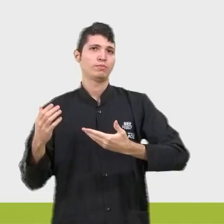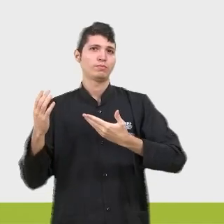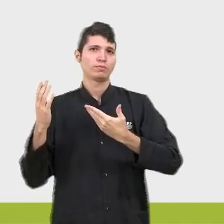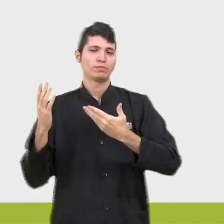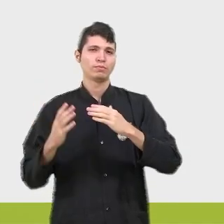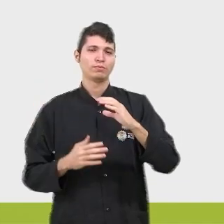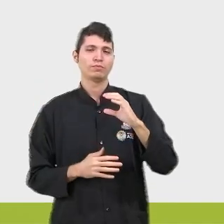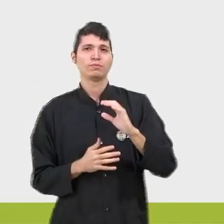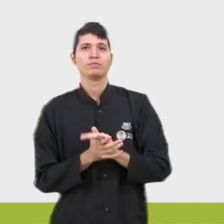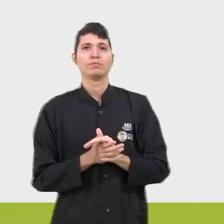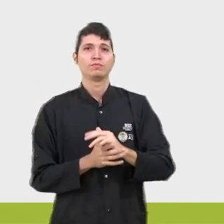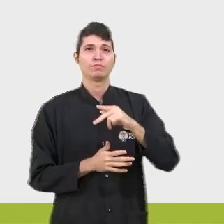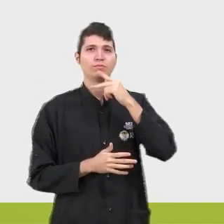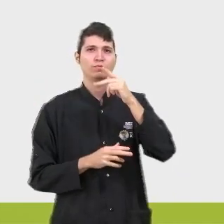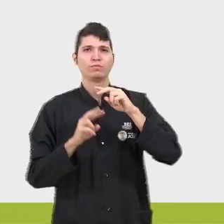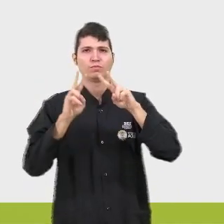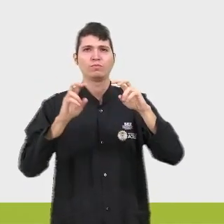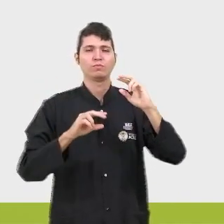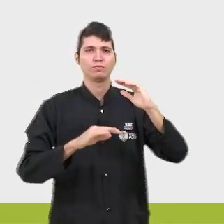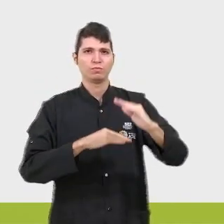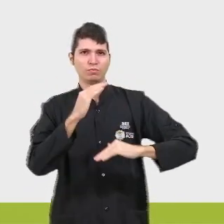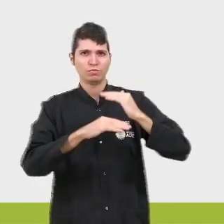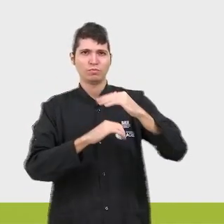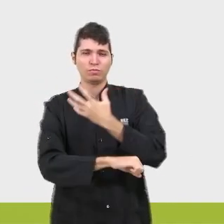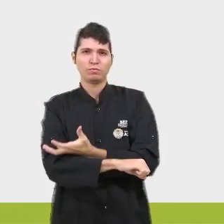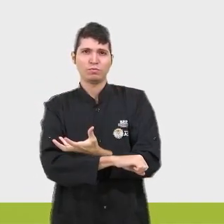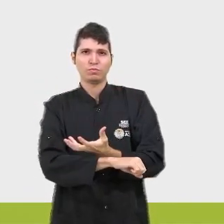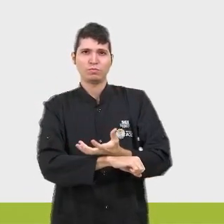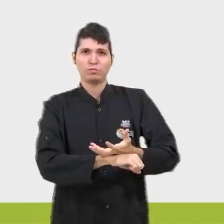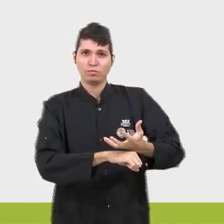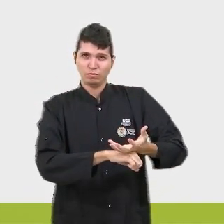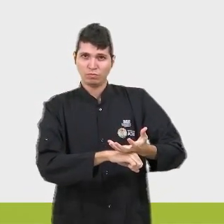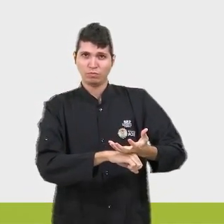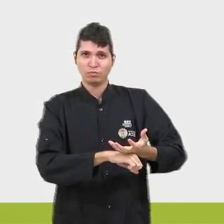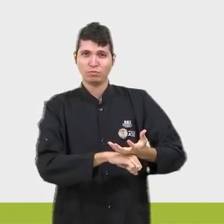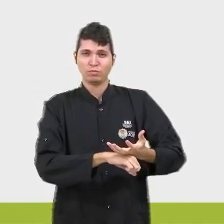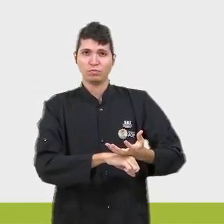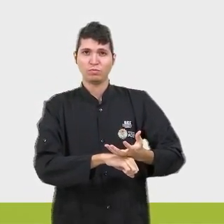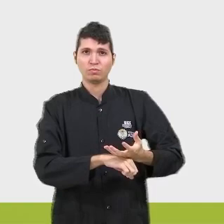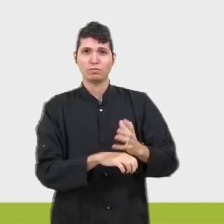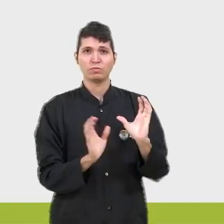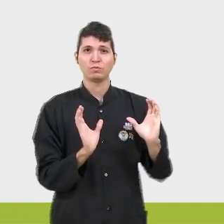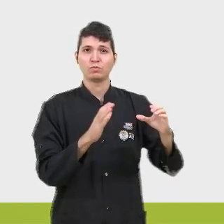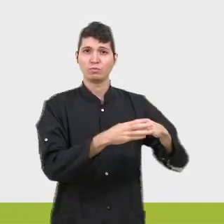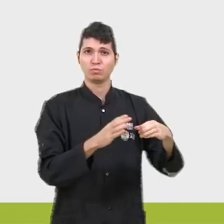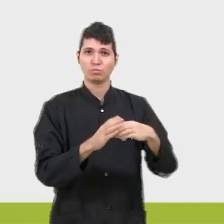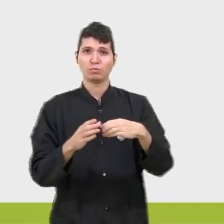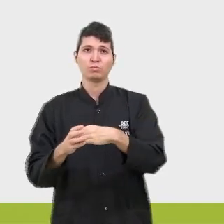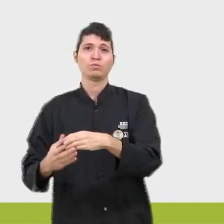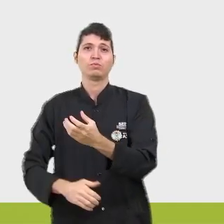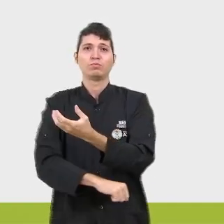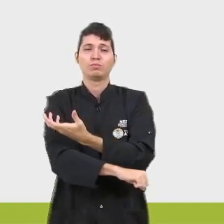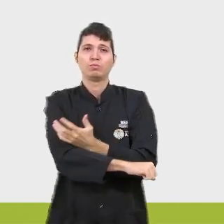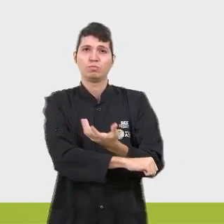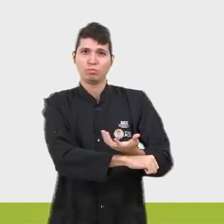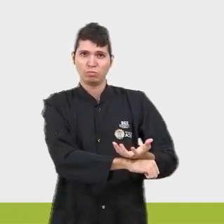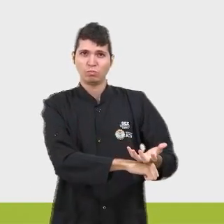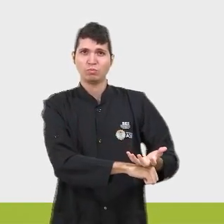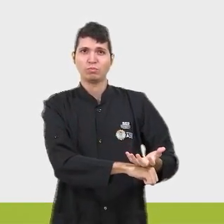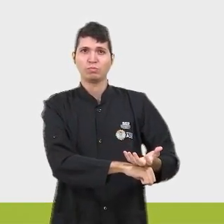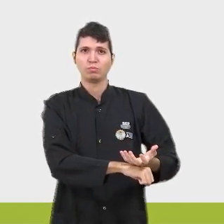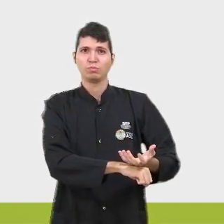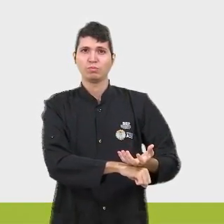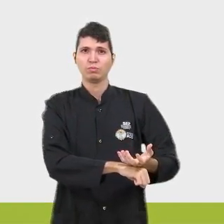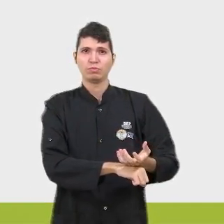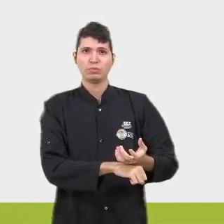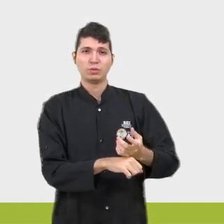Natureza. Fala sobre a evolução dos vegetais e fala sobre o grupo de plantas. E fala também sobre o